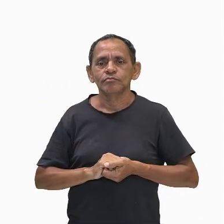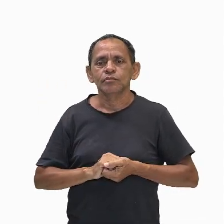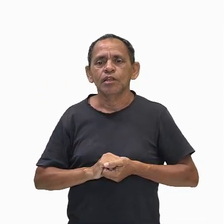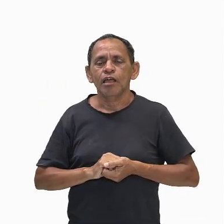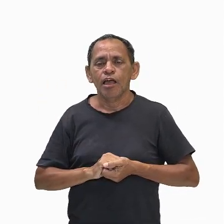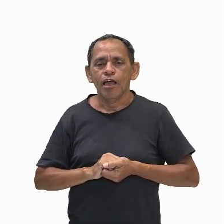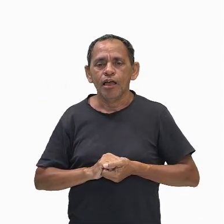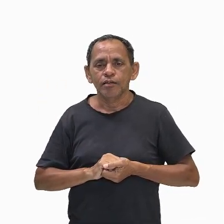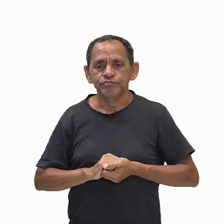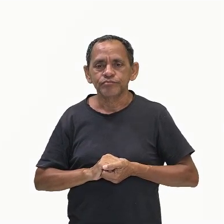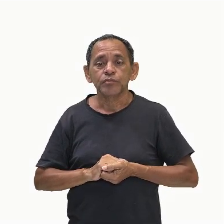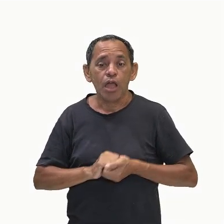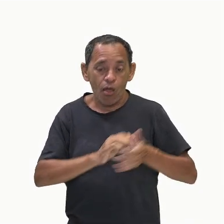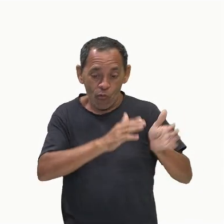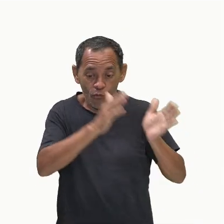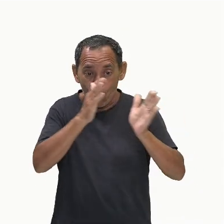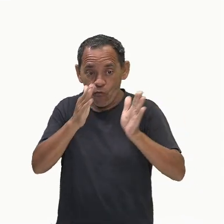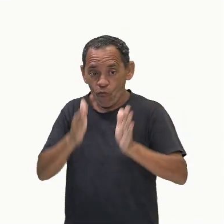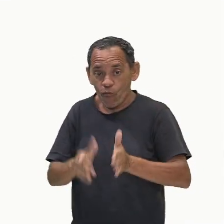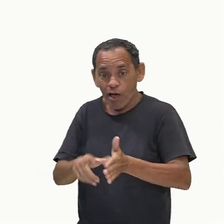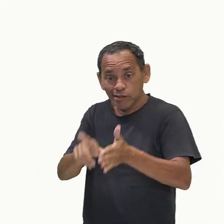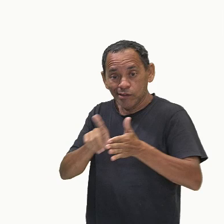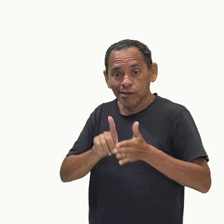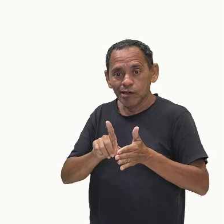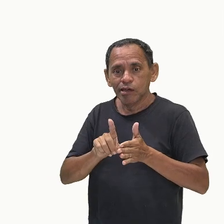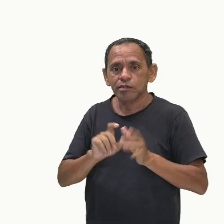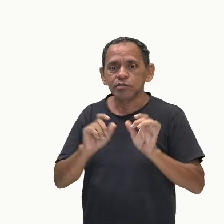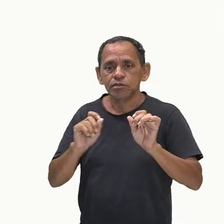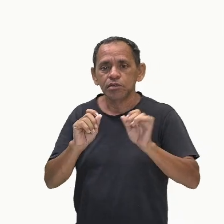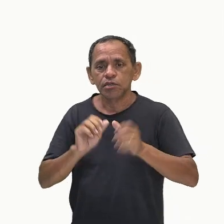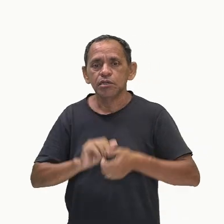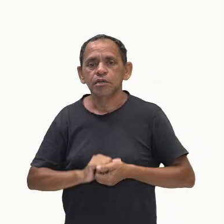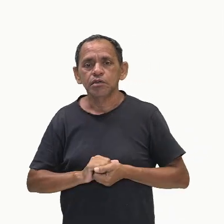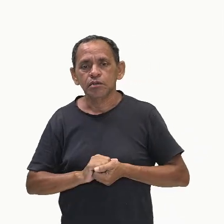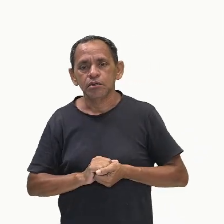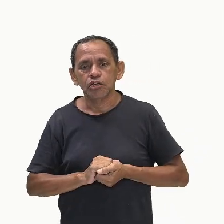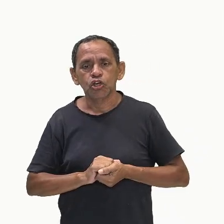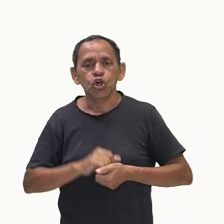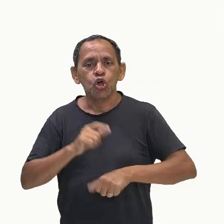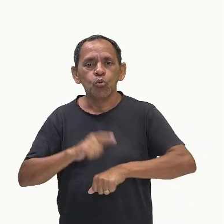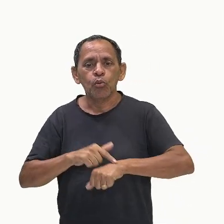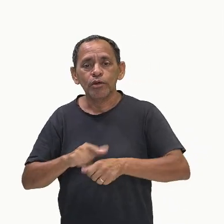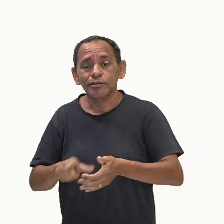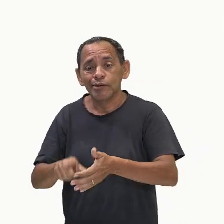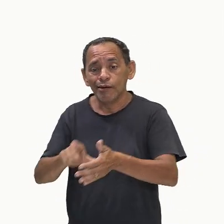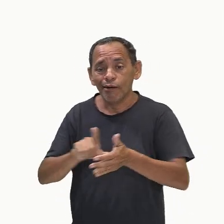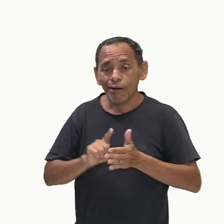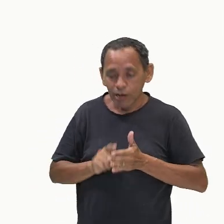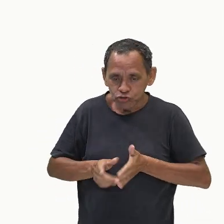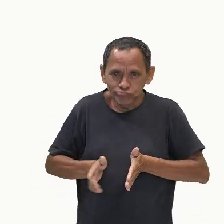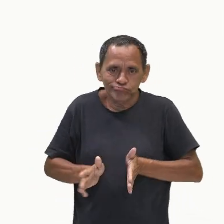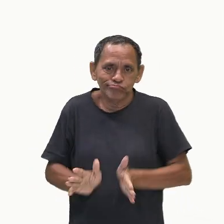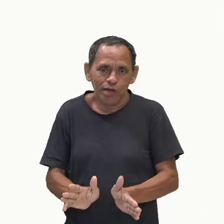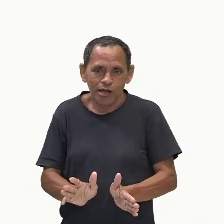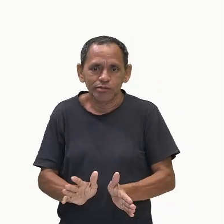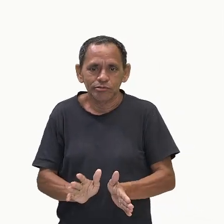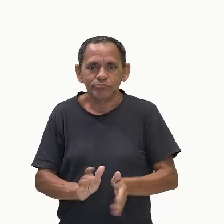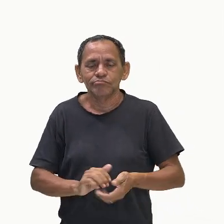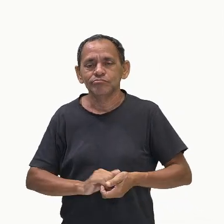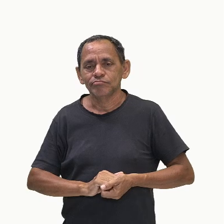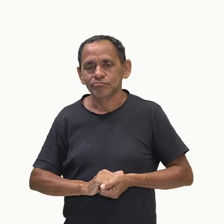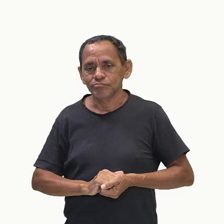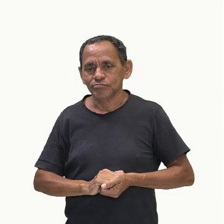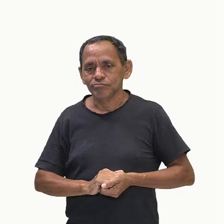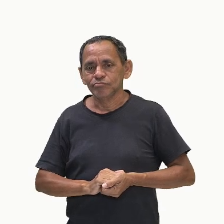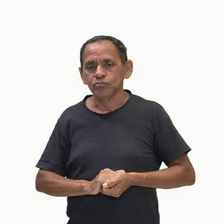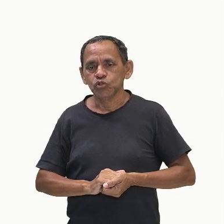A fase latente é a fase antes são momentos antes de começar de fato o parto. O bebê ele tem essa posição